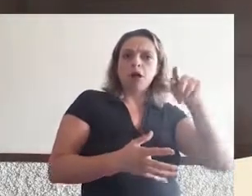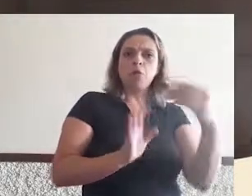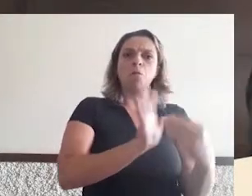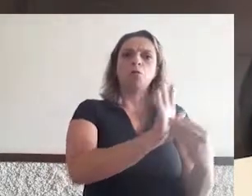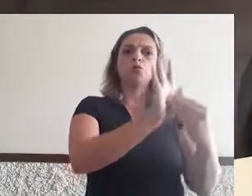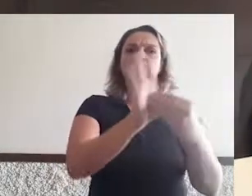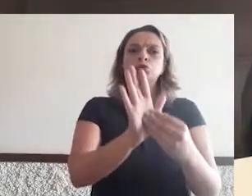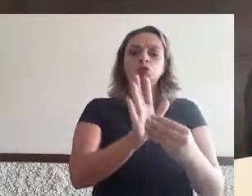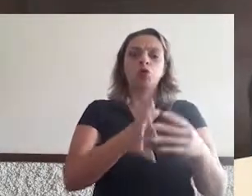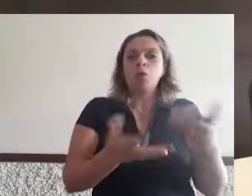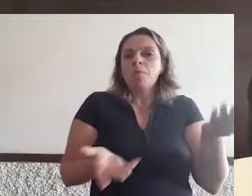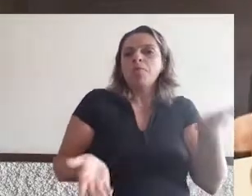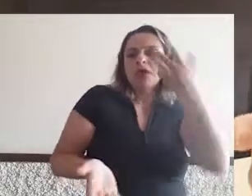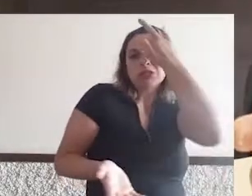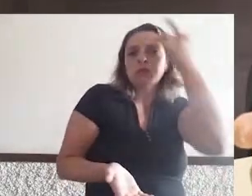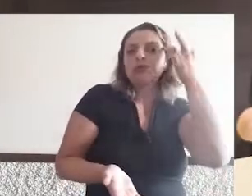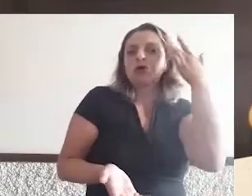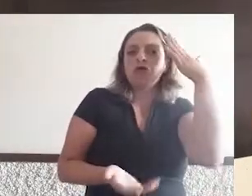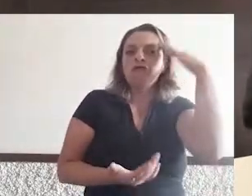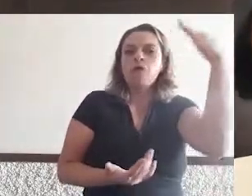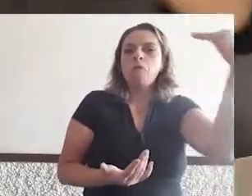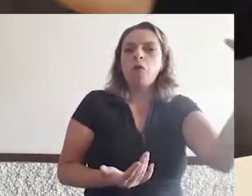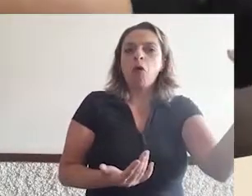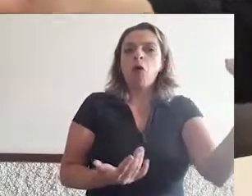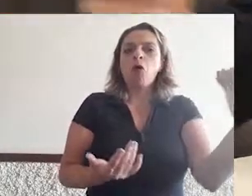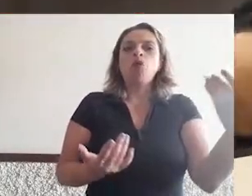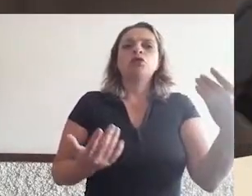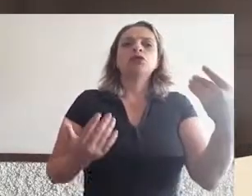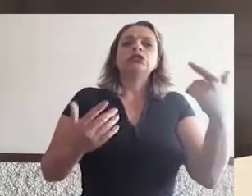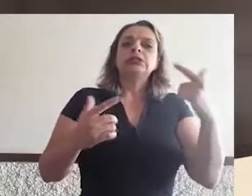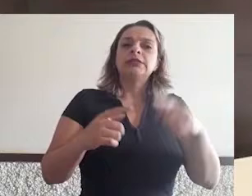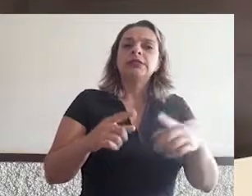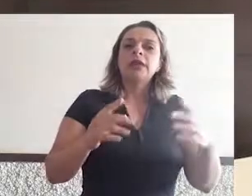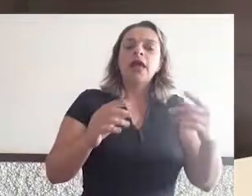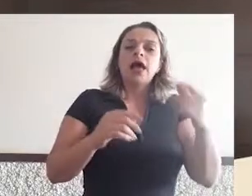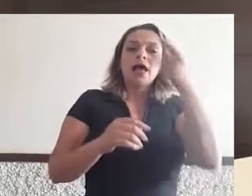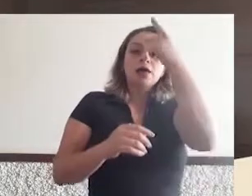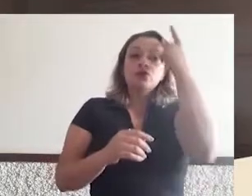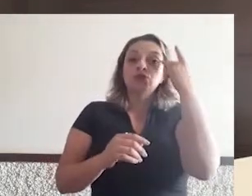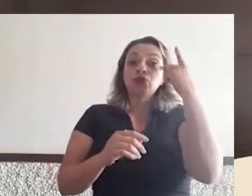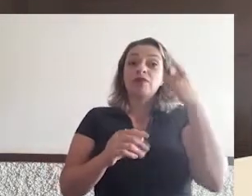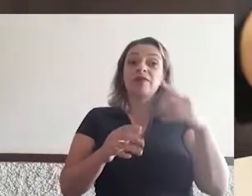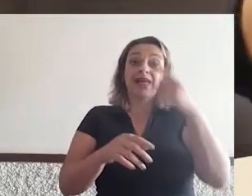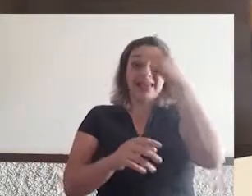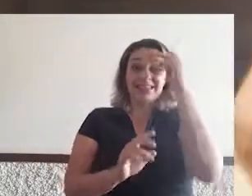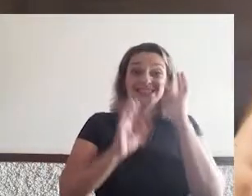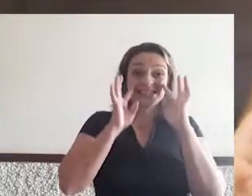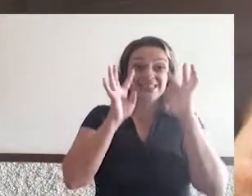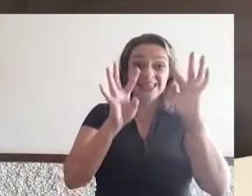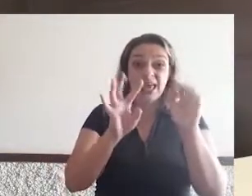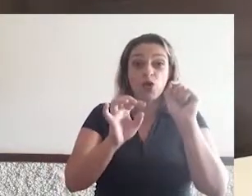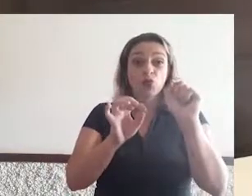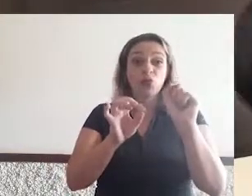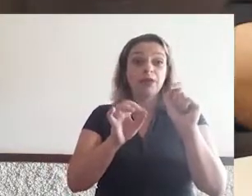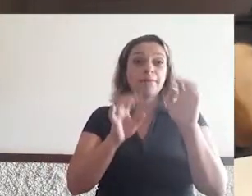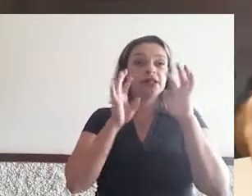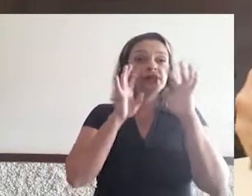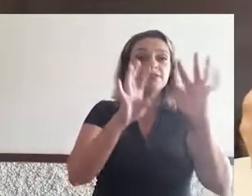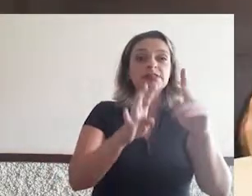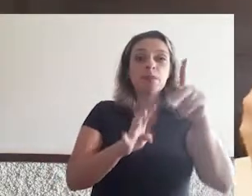do chamado Partido Popular, concatenado com as ideias da plebe e com aquelas ideias